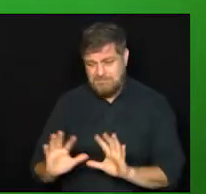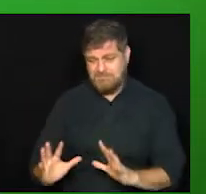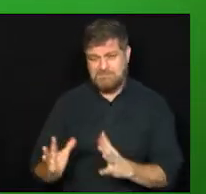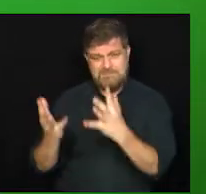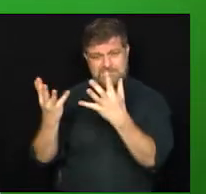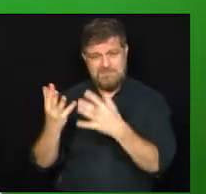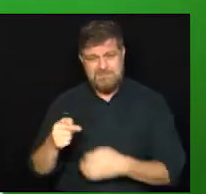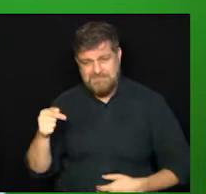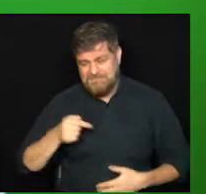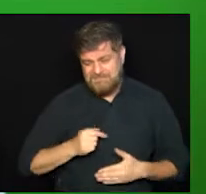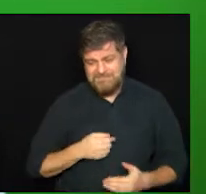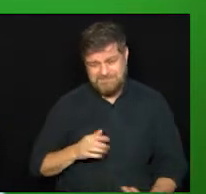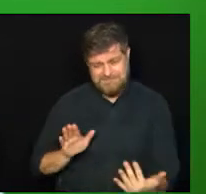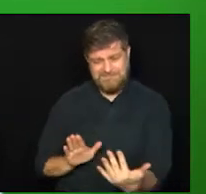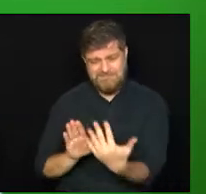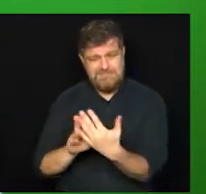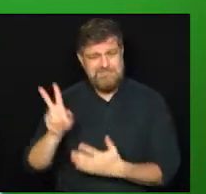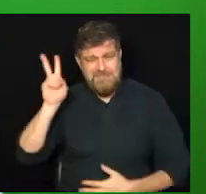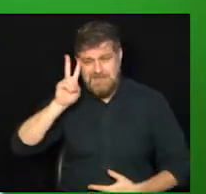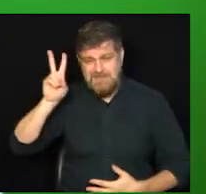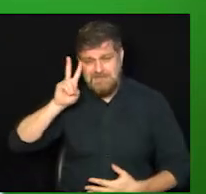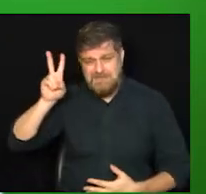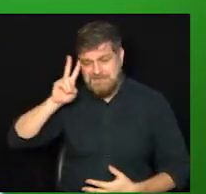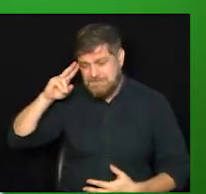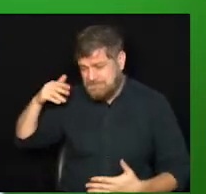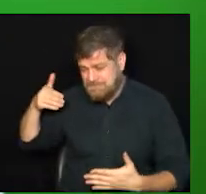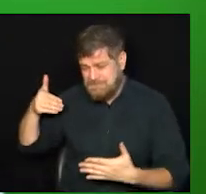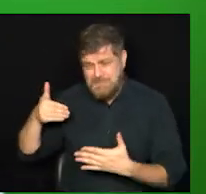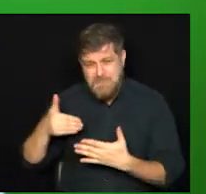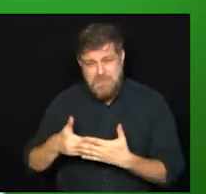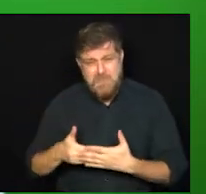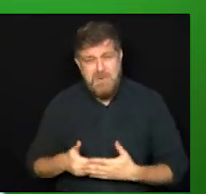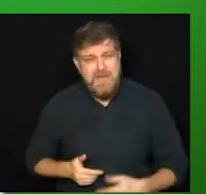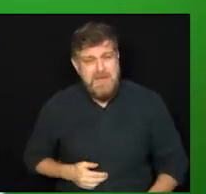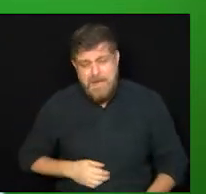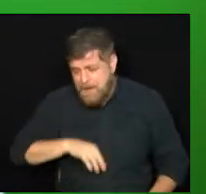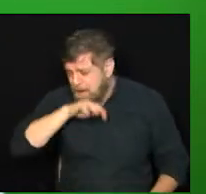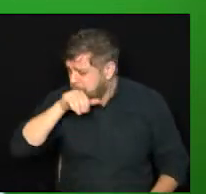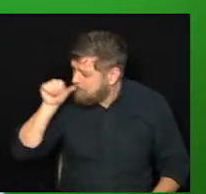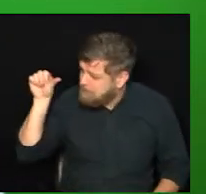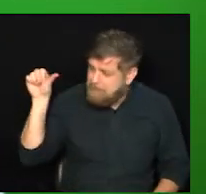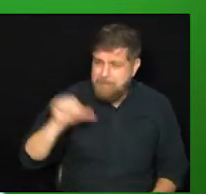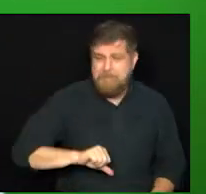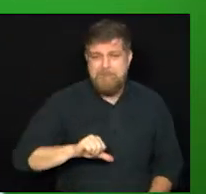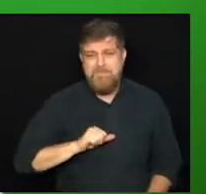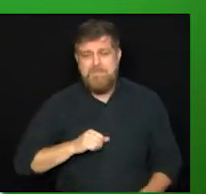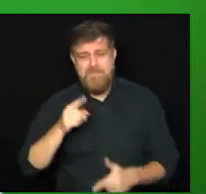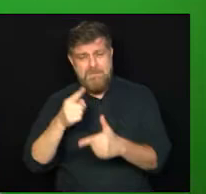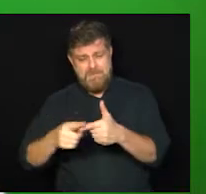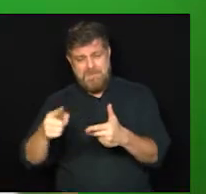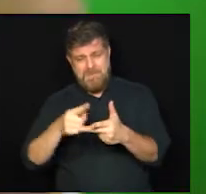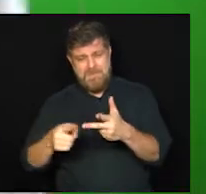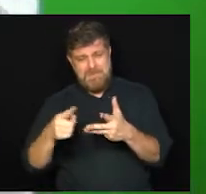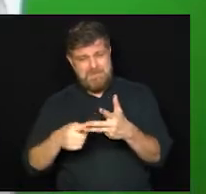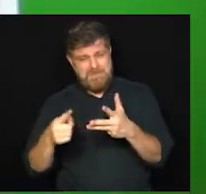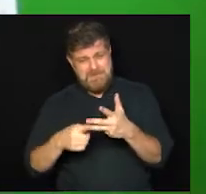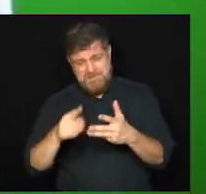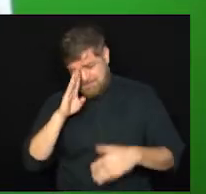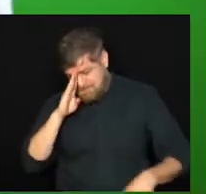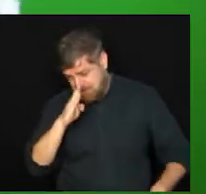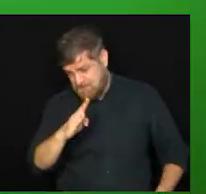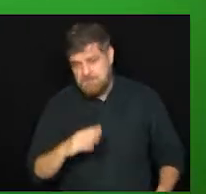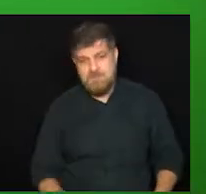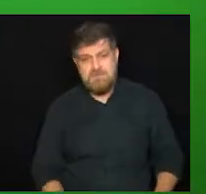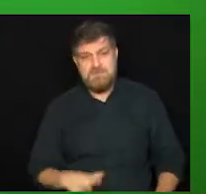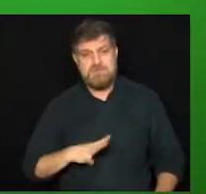está enfrentando historicamente a sua maior profunda crise. Campinas, que tem o turismo de